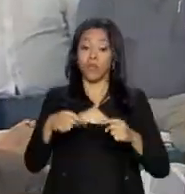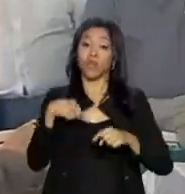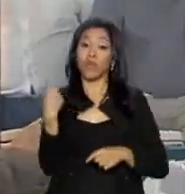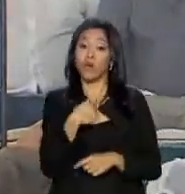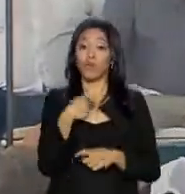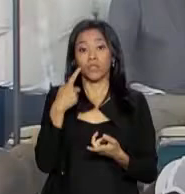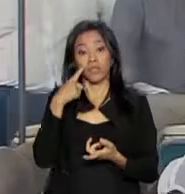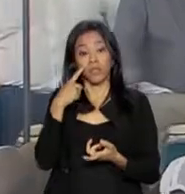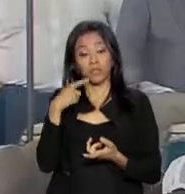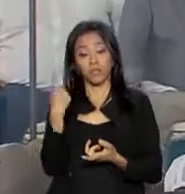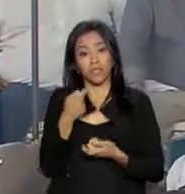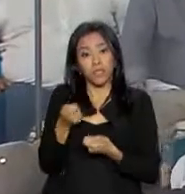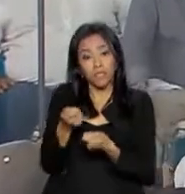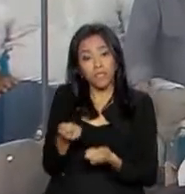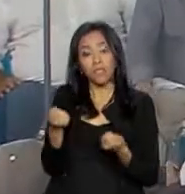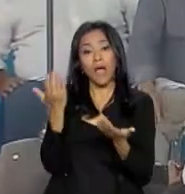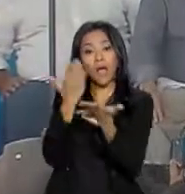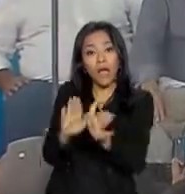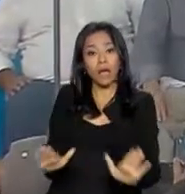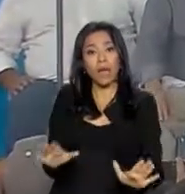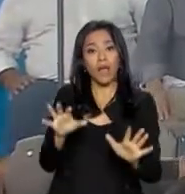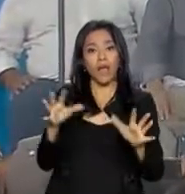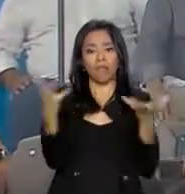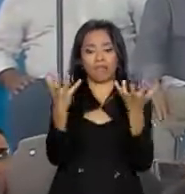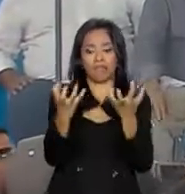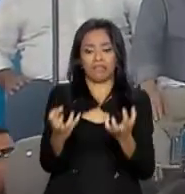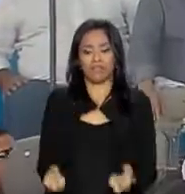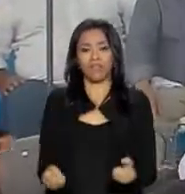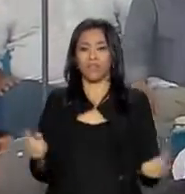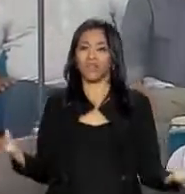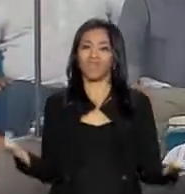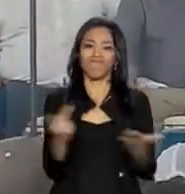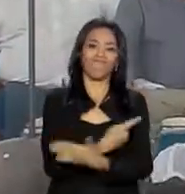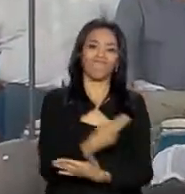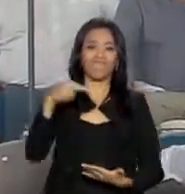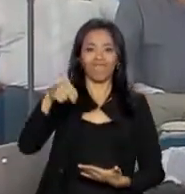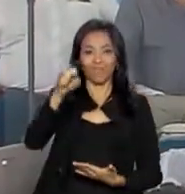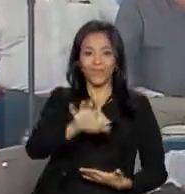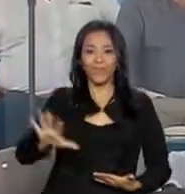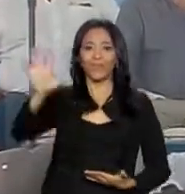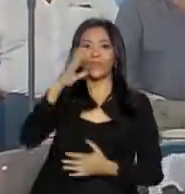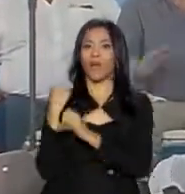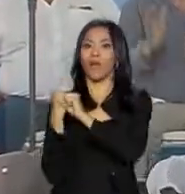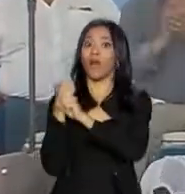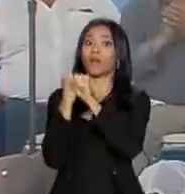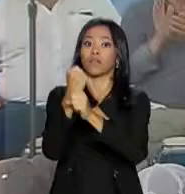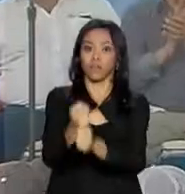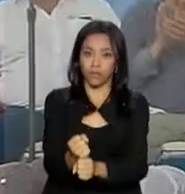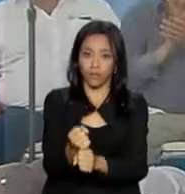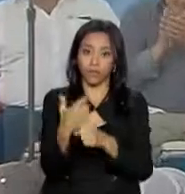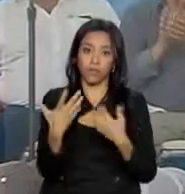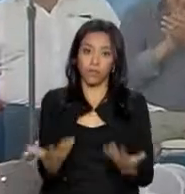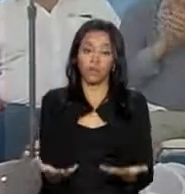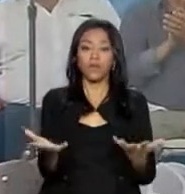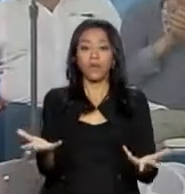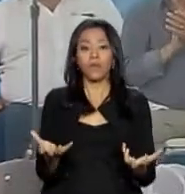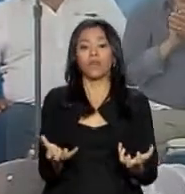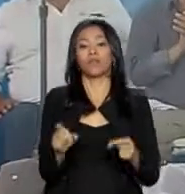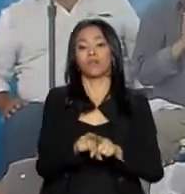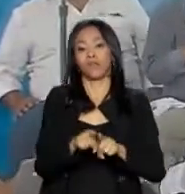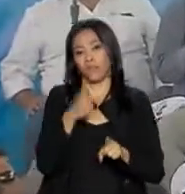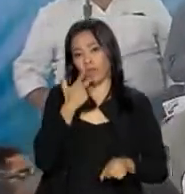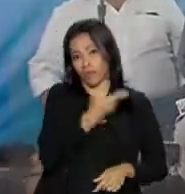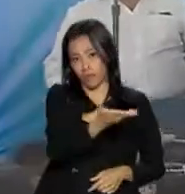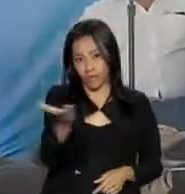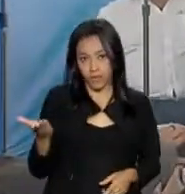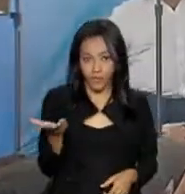acabar com a seca que assola o Nordeste há muitos anos. E eu quero também dizer a